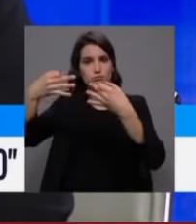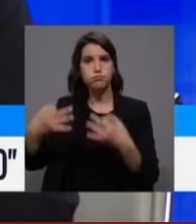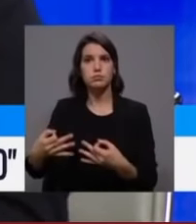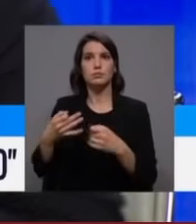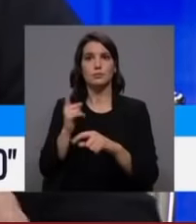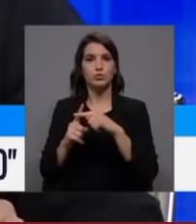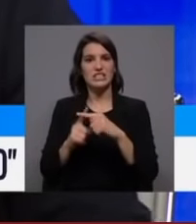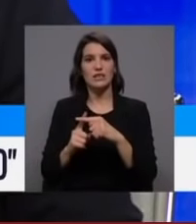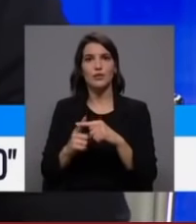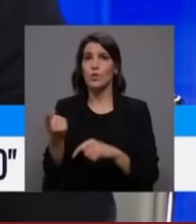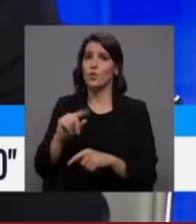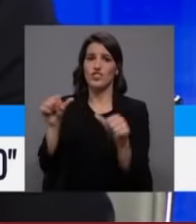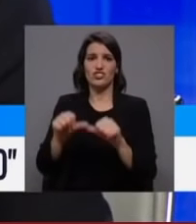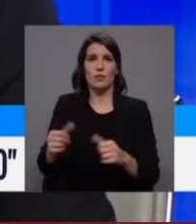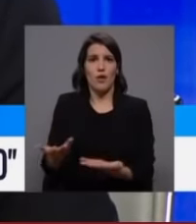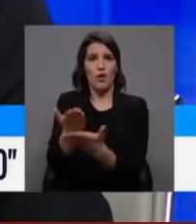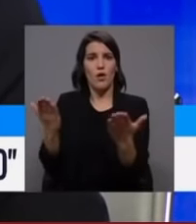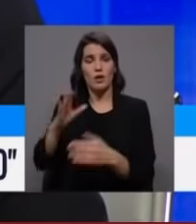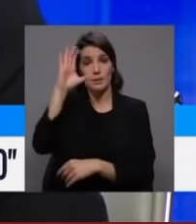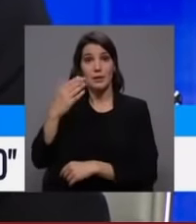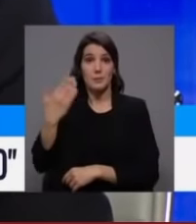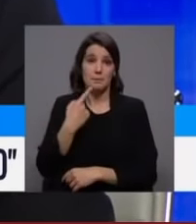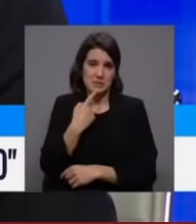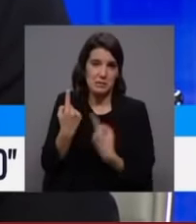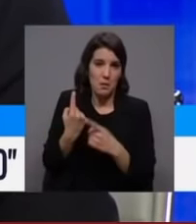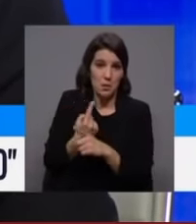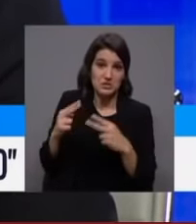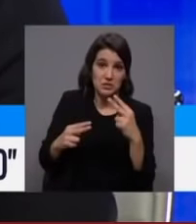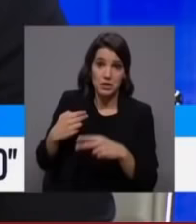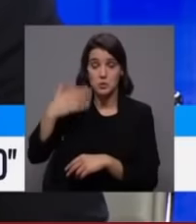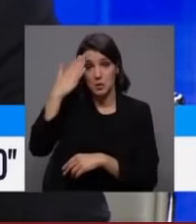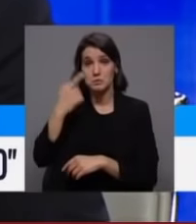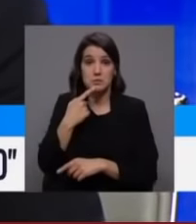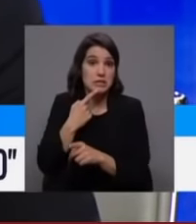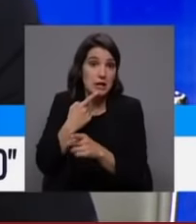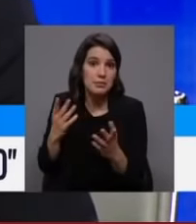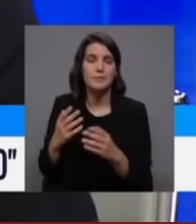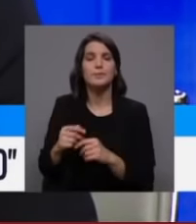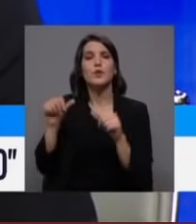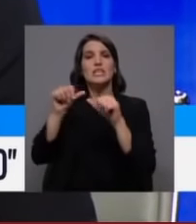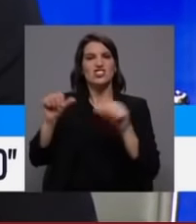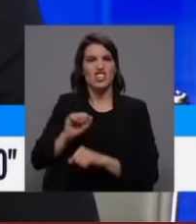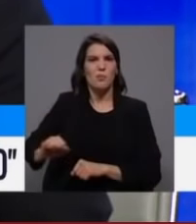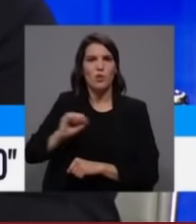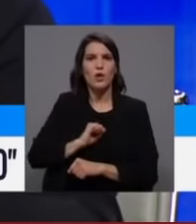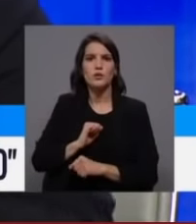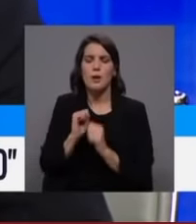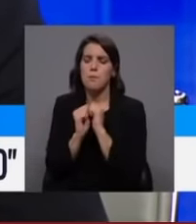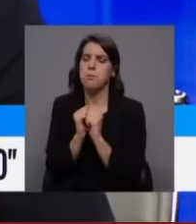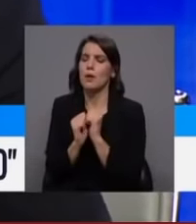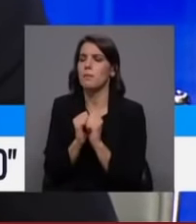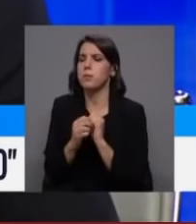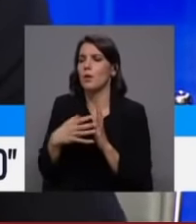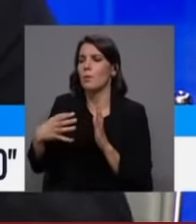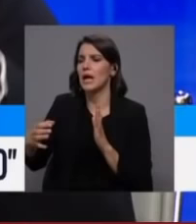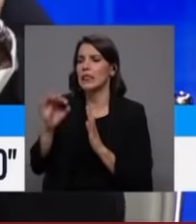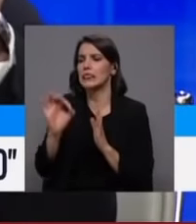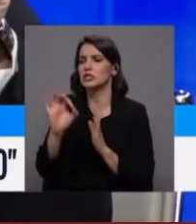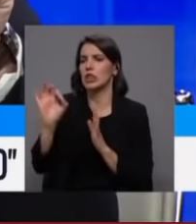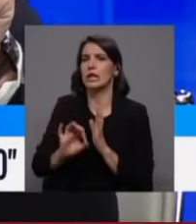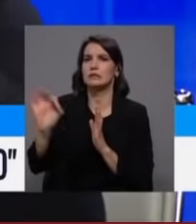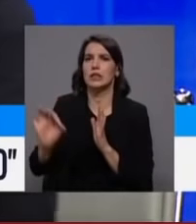positivo e não sistema que tem e sobre a mistura alguma coisa de estabilidade Arcos eram sabe o nosso sistema ou mais burocratizado por mais taxas e